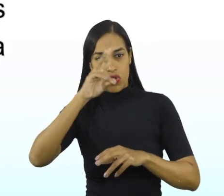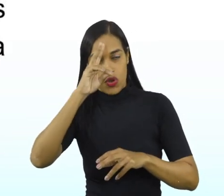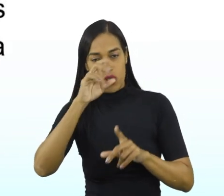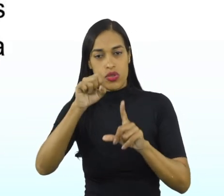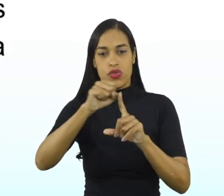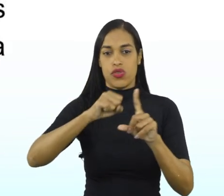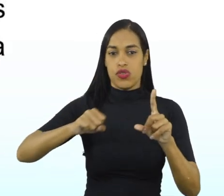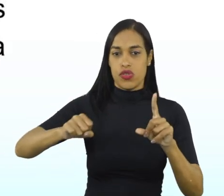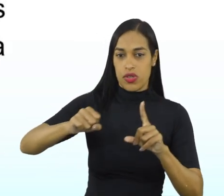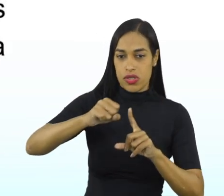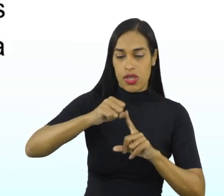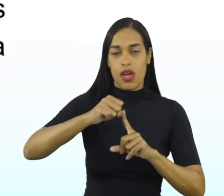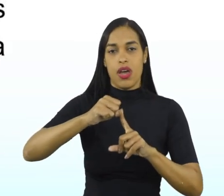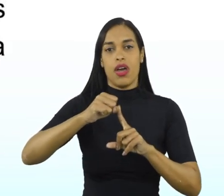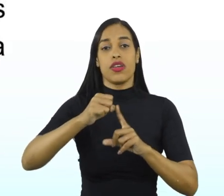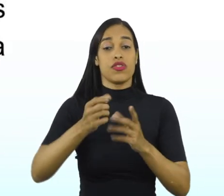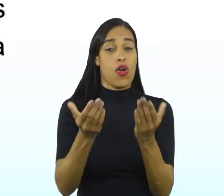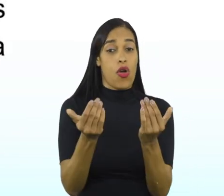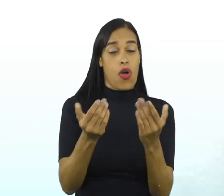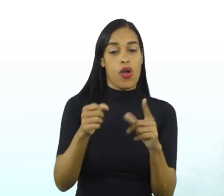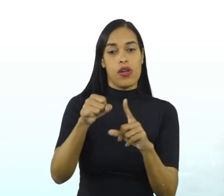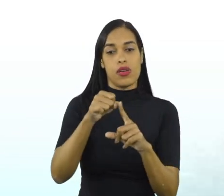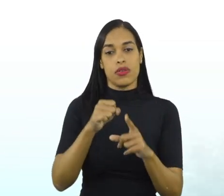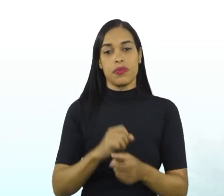históricos. Vem comigo, vem comigo.